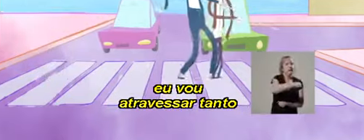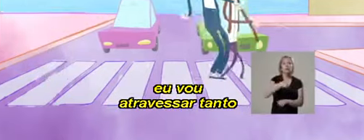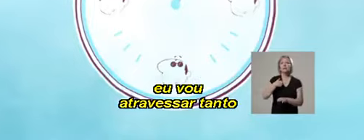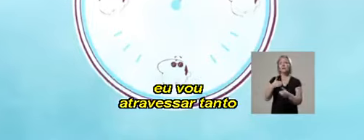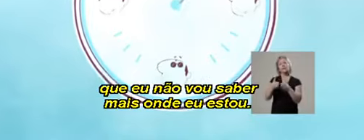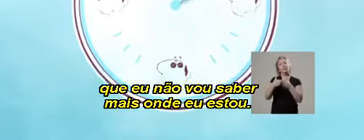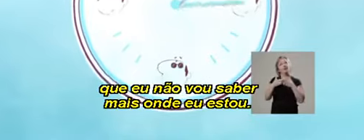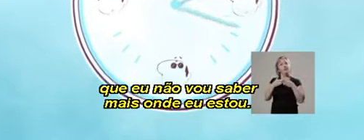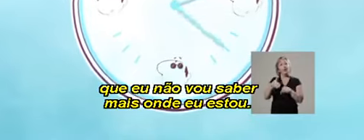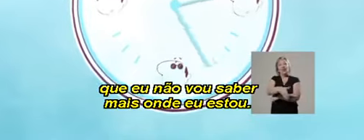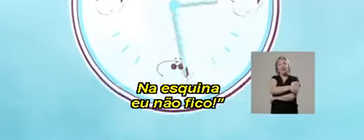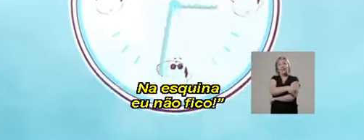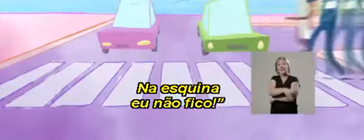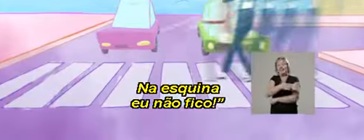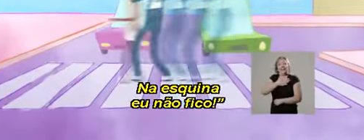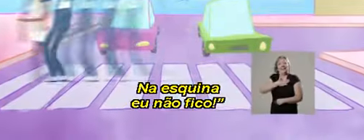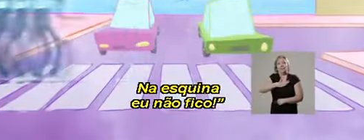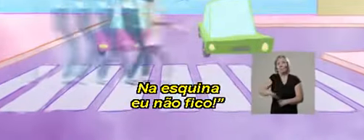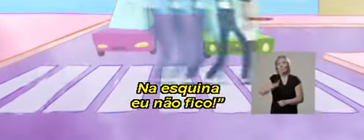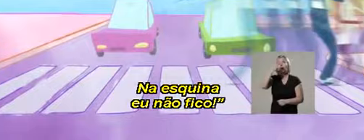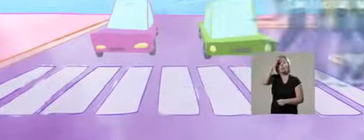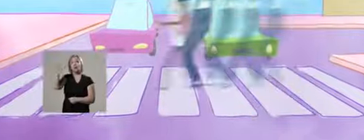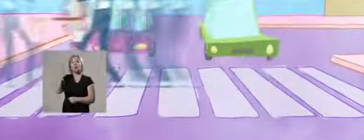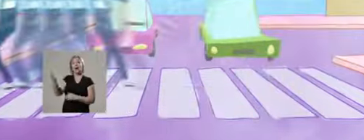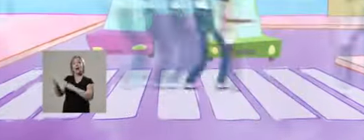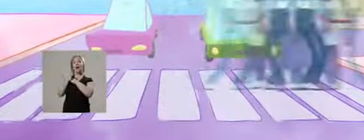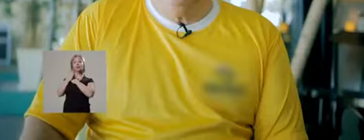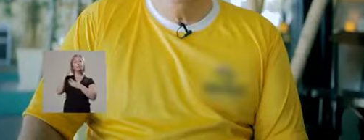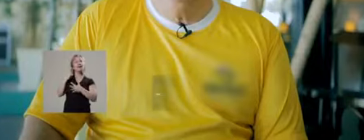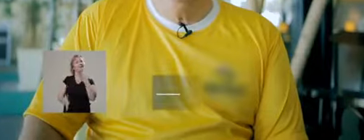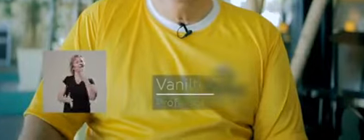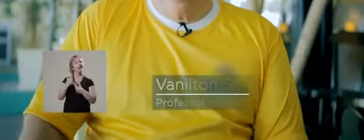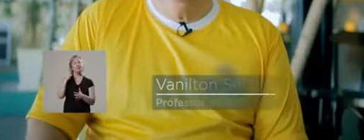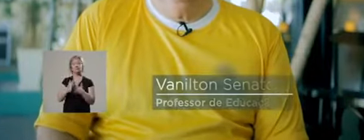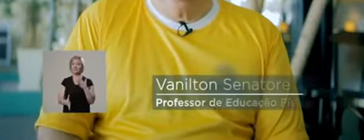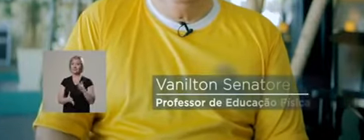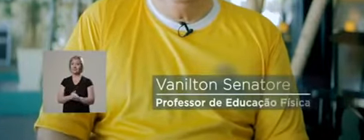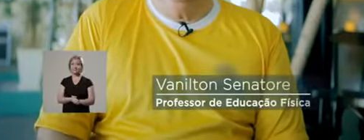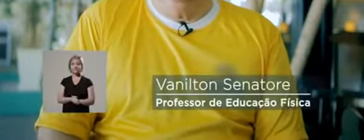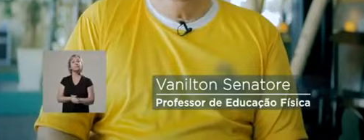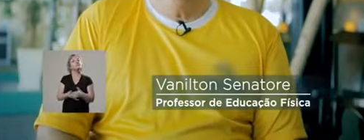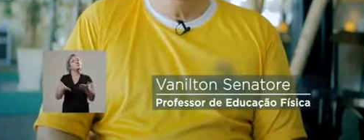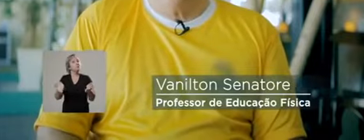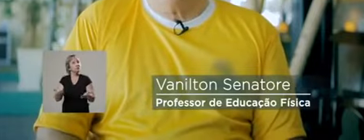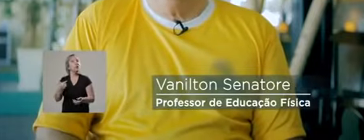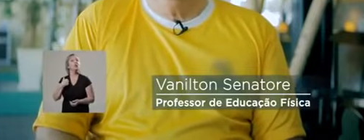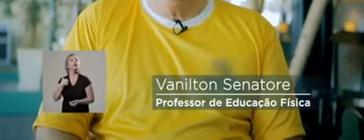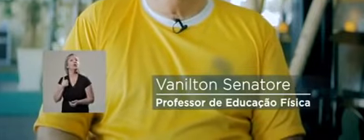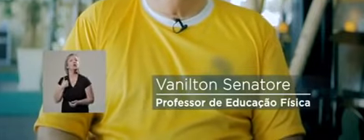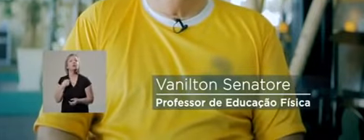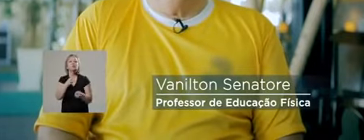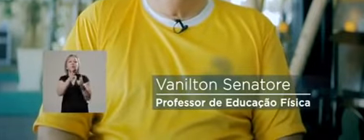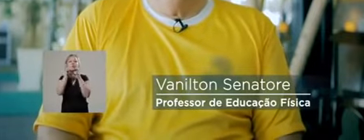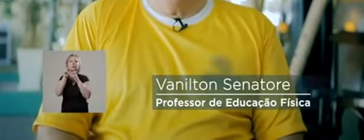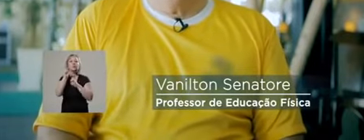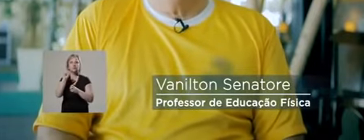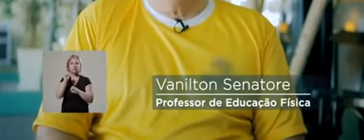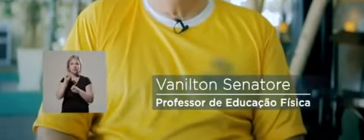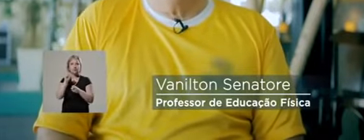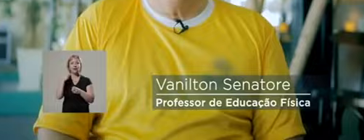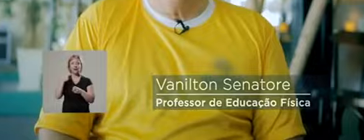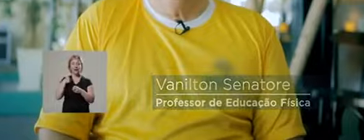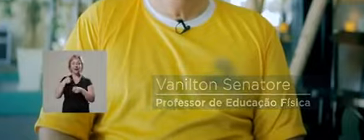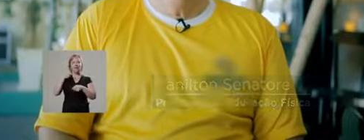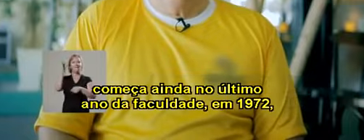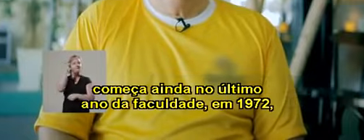eu vou atravessar tanto que eu não sei nem mais onde eu estou, então na esquina eu não fico. O meu trabalho nessa área, a minha vivência nessa área da